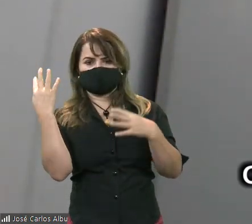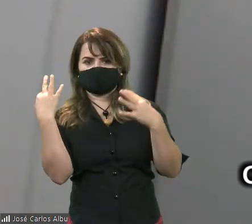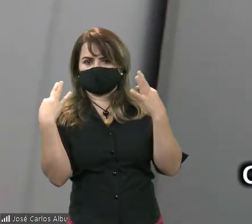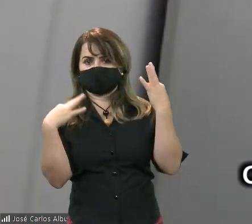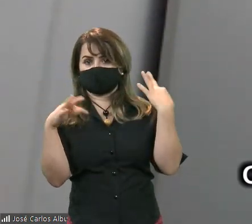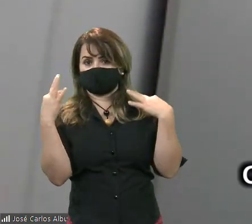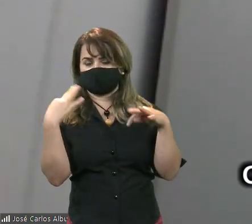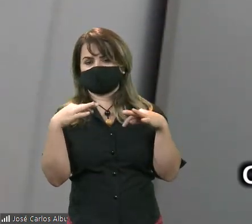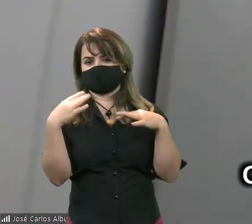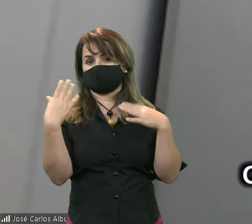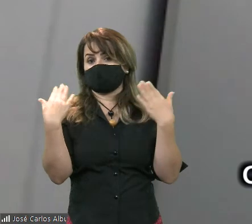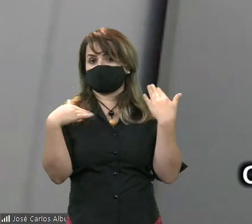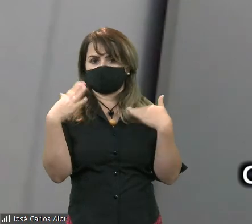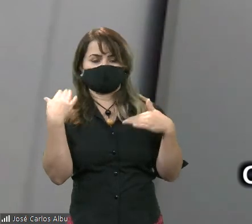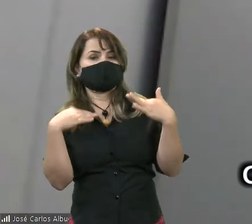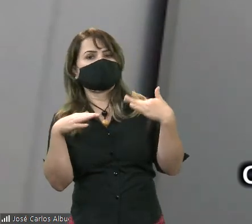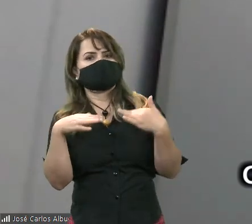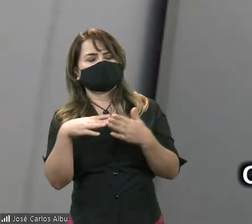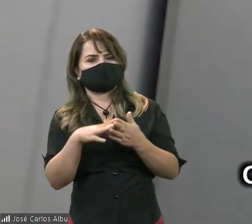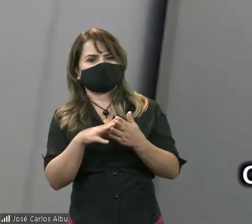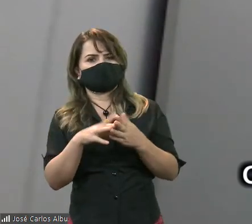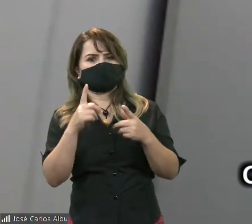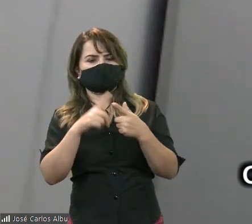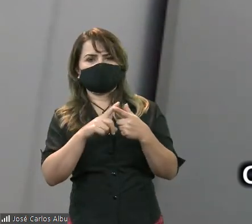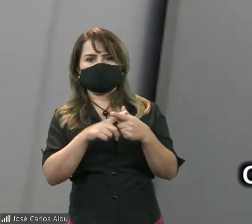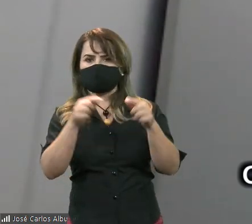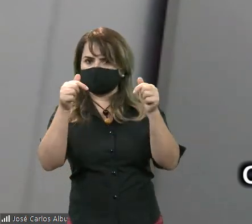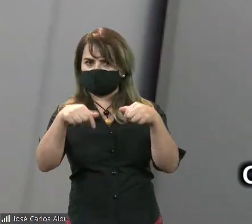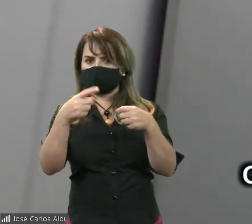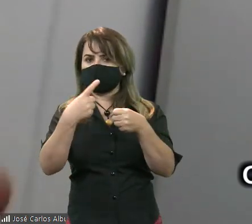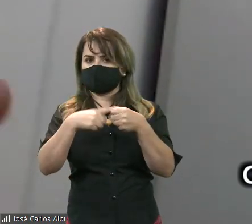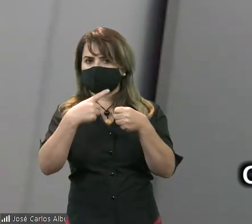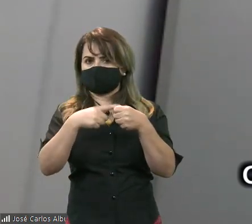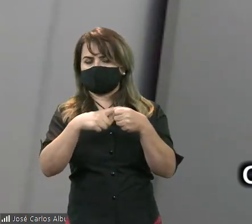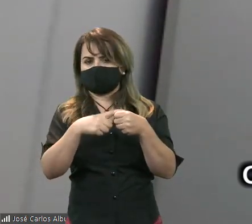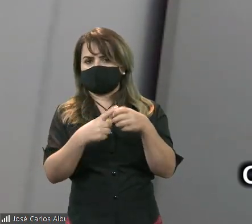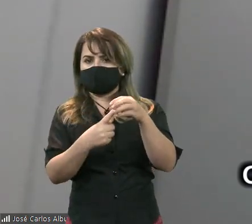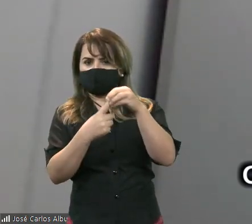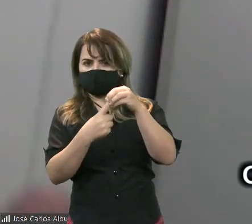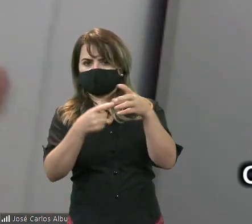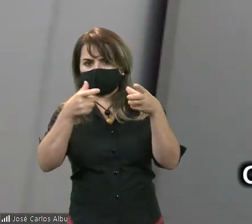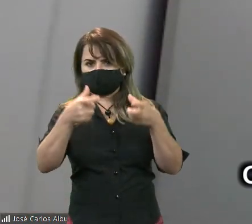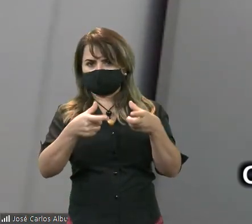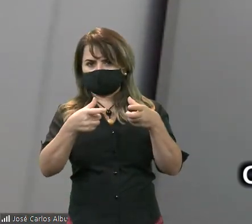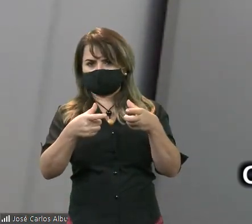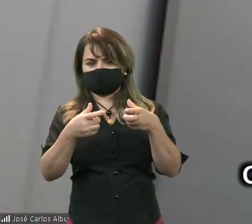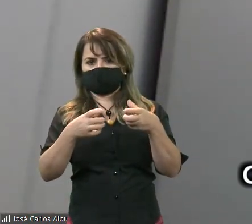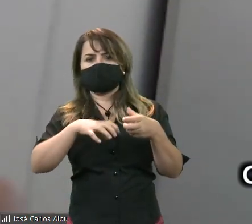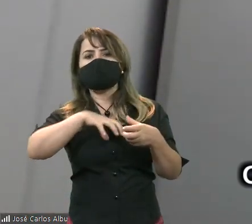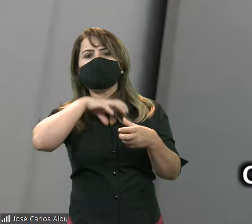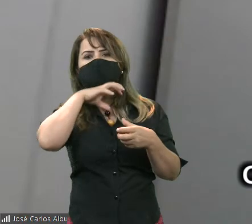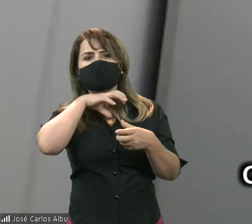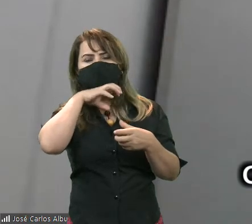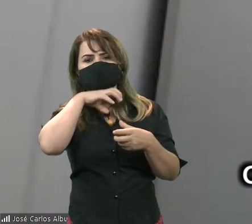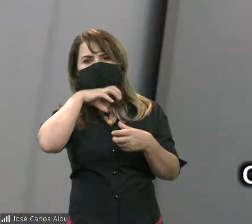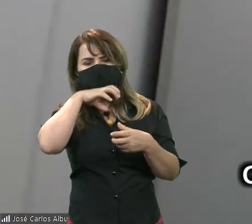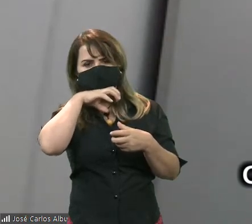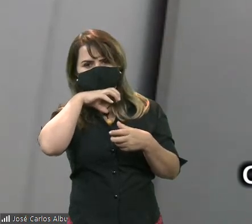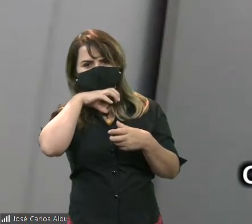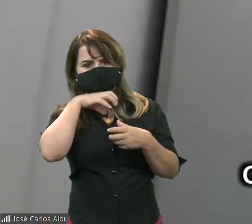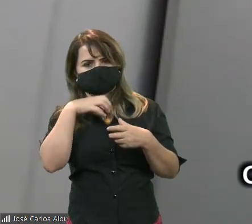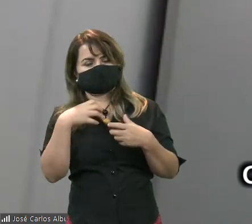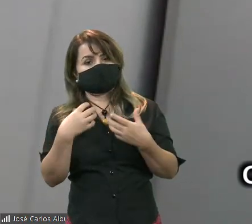verde, o vereador Danilo da Saúde, o bosque municipal. Nós queremos até fazer um novo bosque